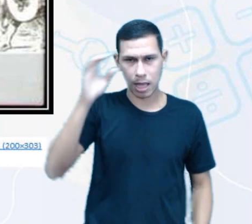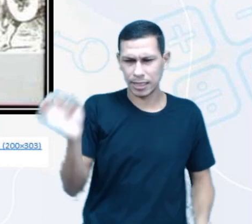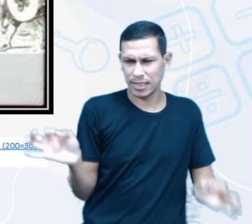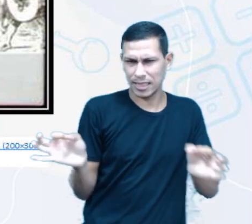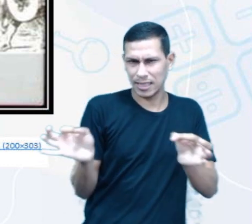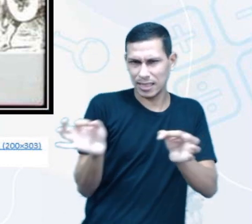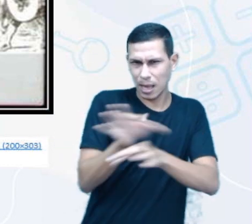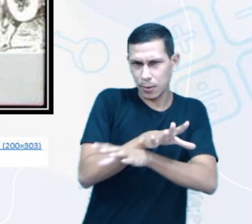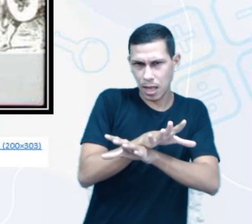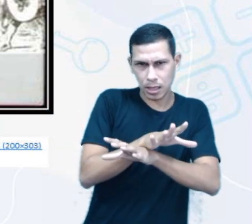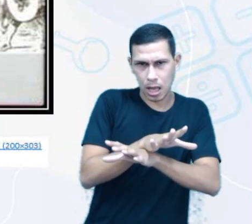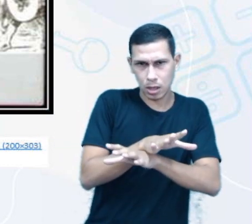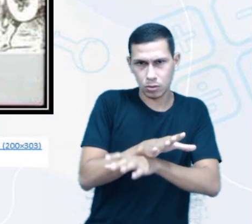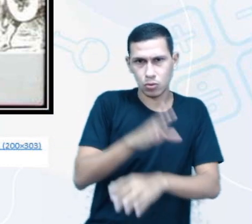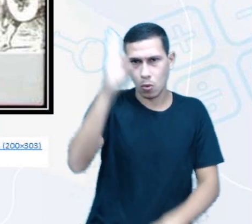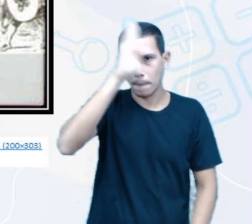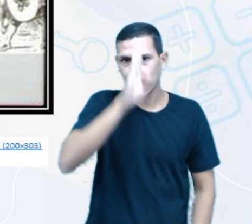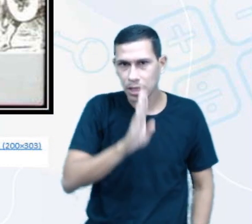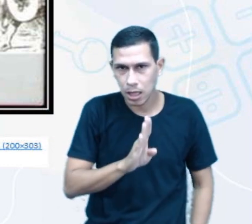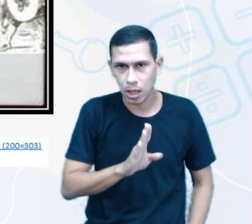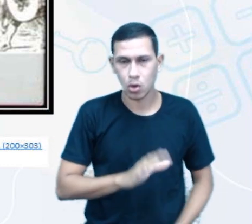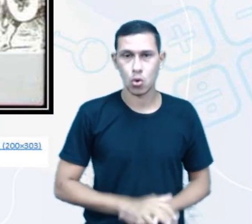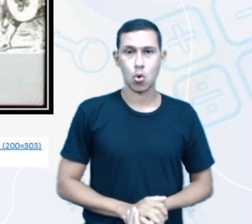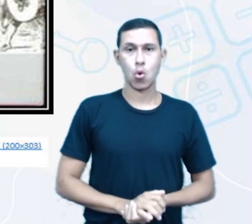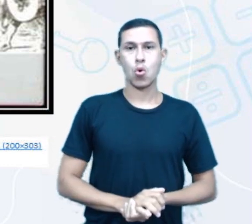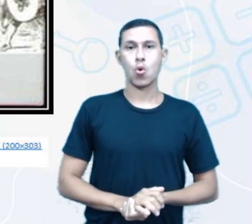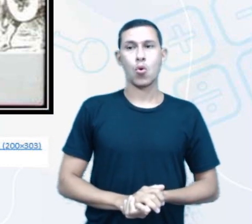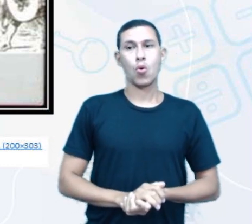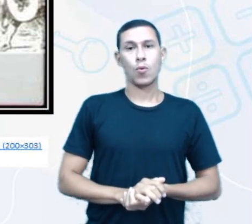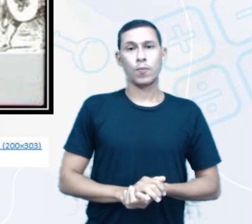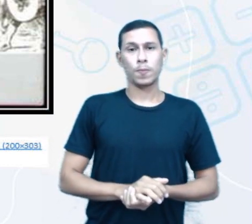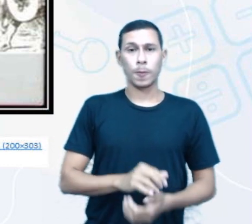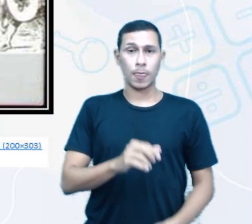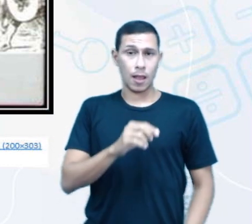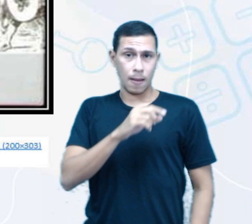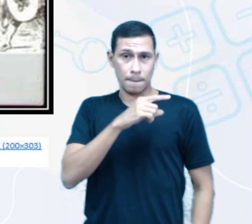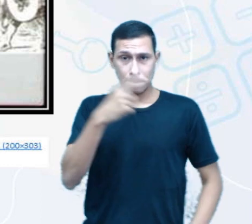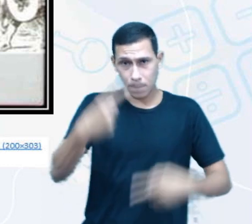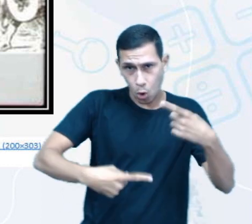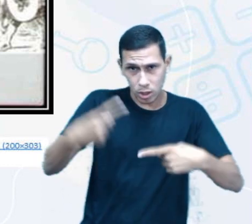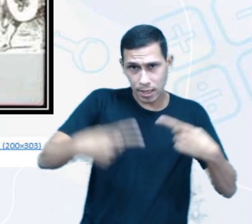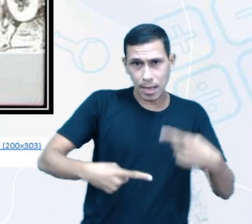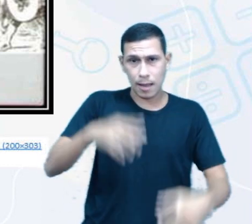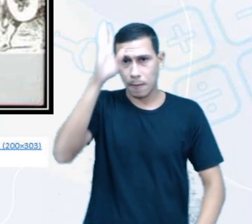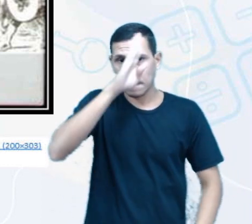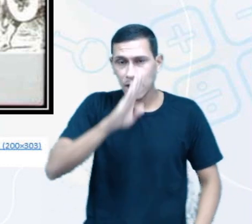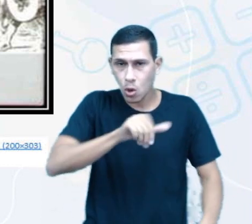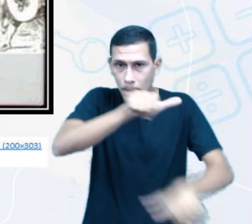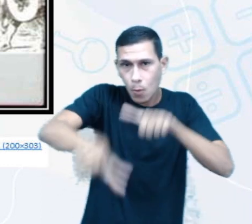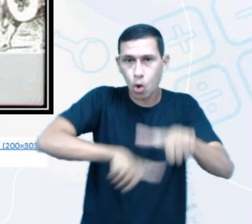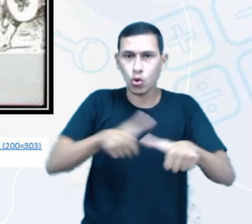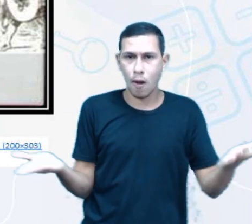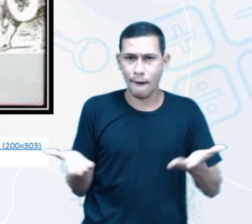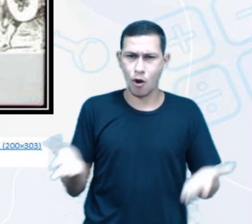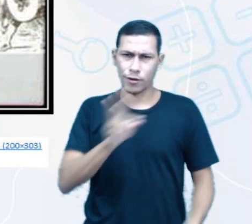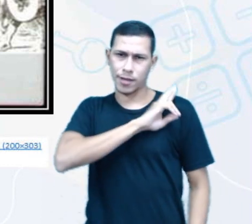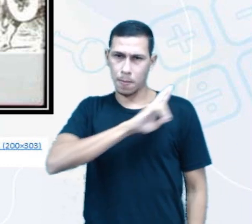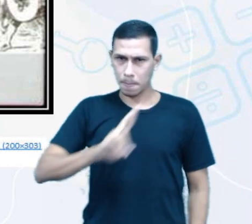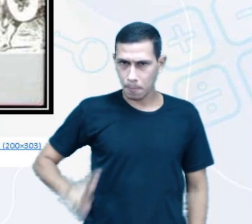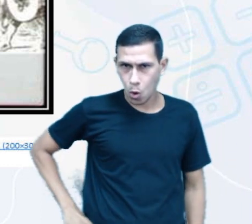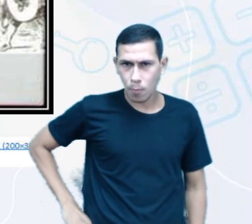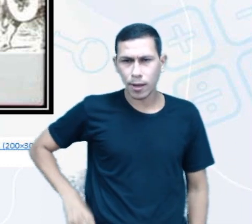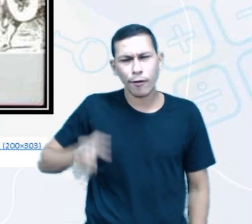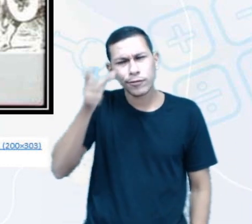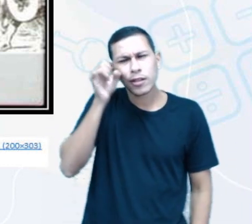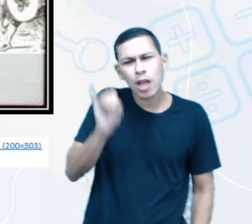do Brasil. Um novo regime político sobe ao poder, que é a República. O interessante agora era pensar